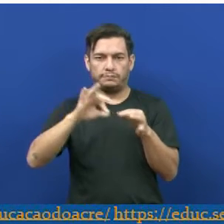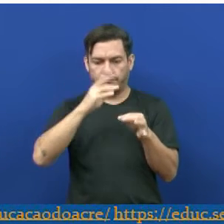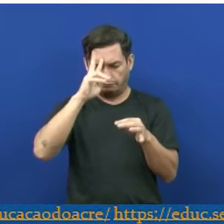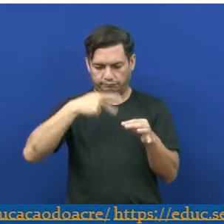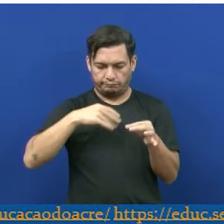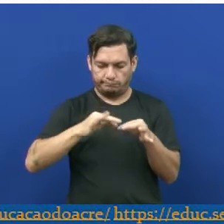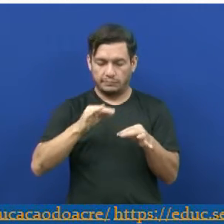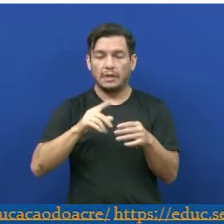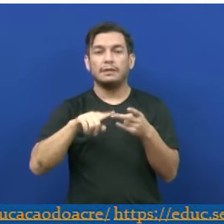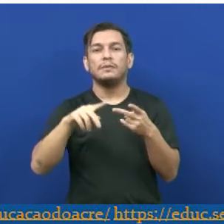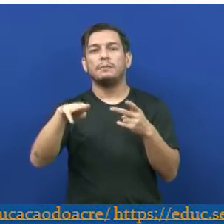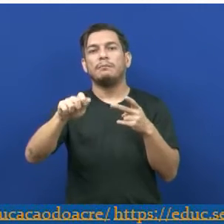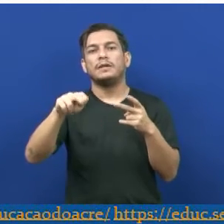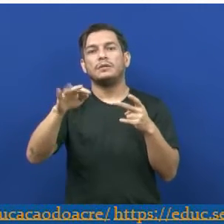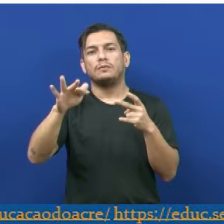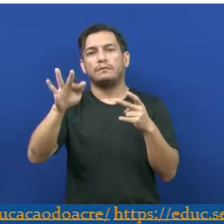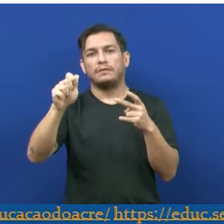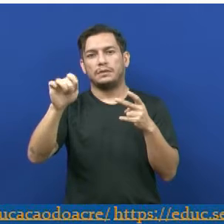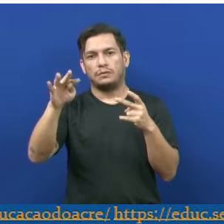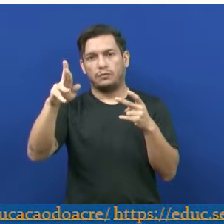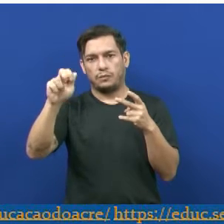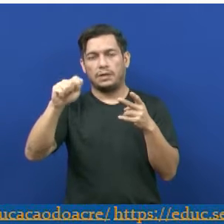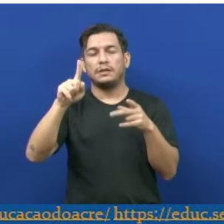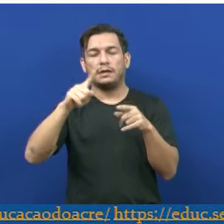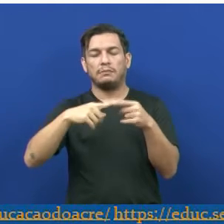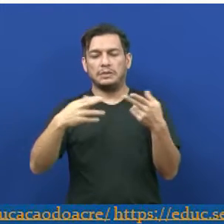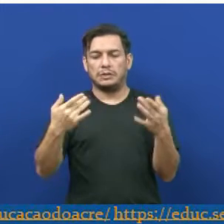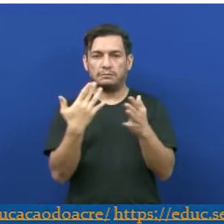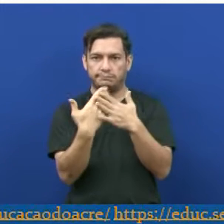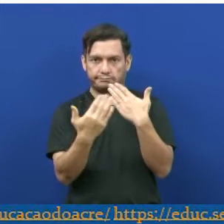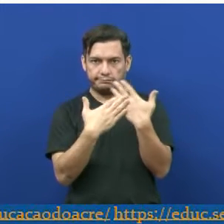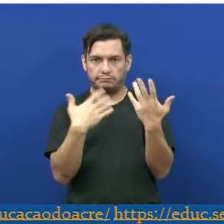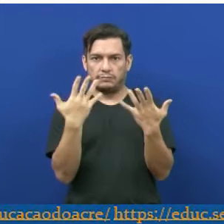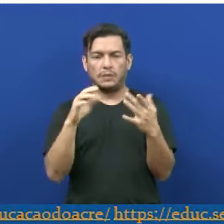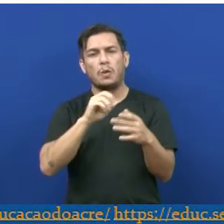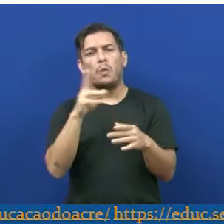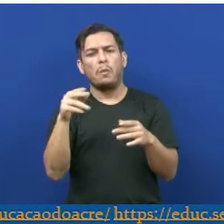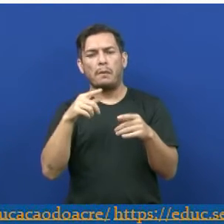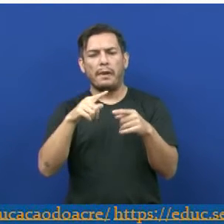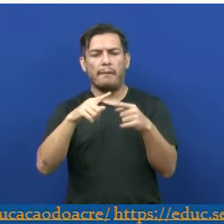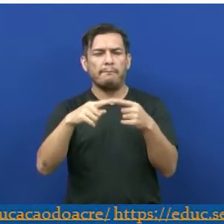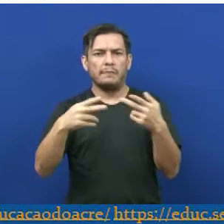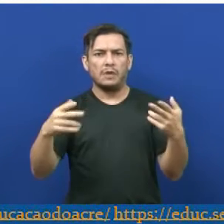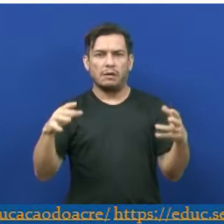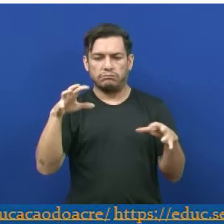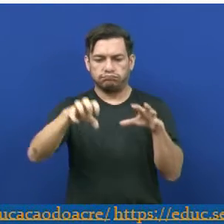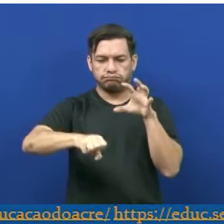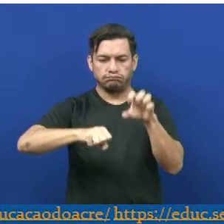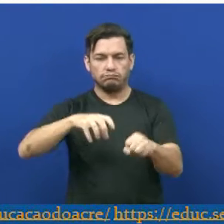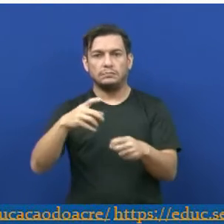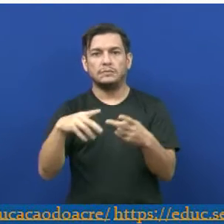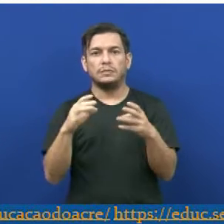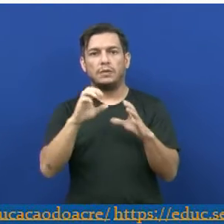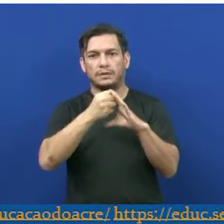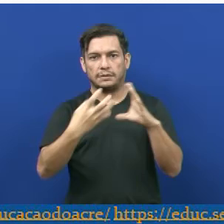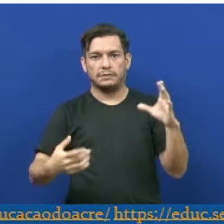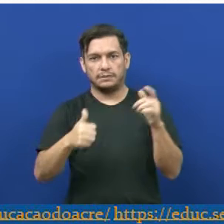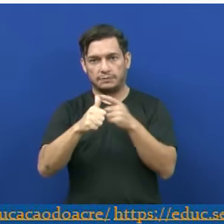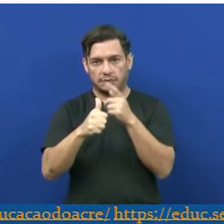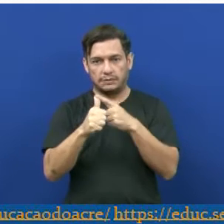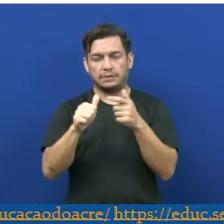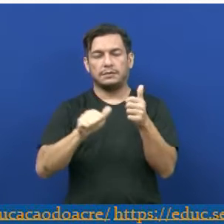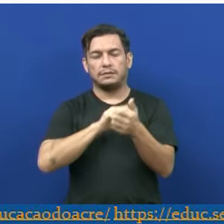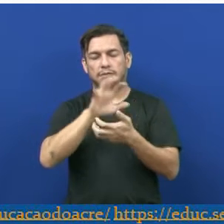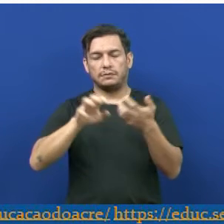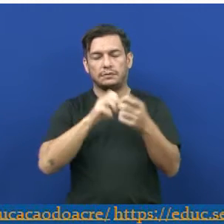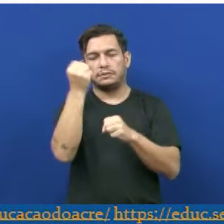Depois nós temos a manufatura, que são produtos que são feitos com mão e com algum tipo de máquina. E uma característica dessa primeira revolução